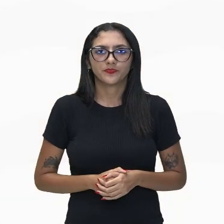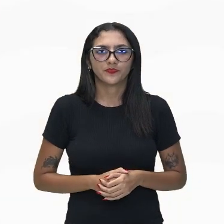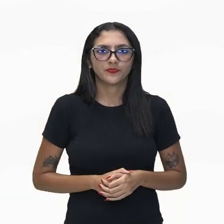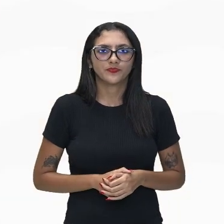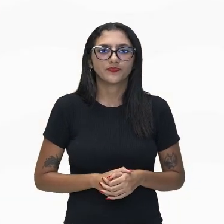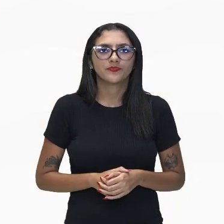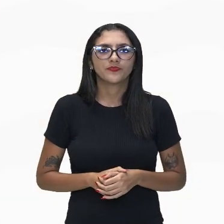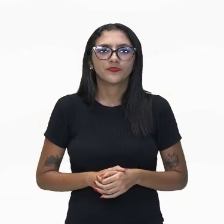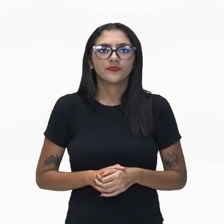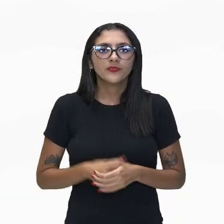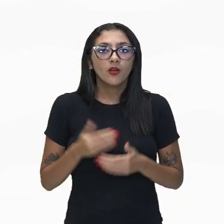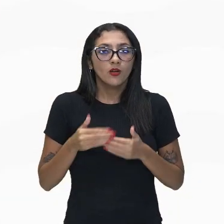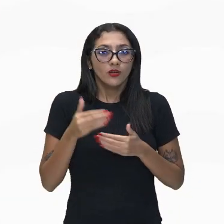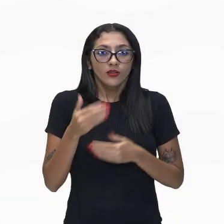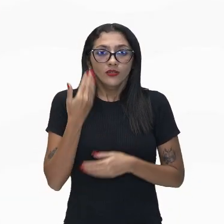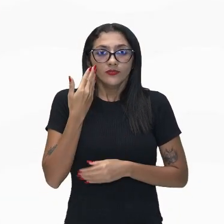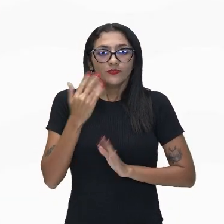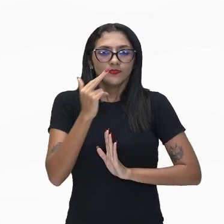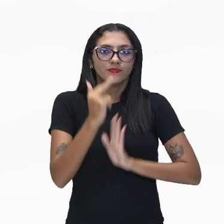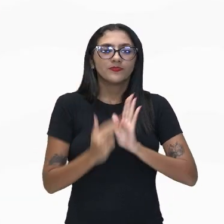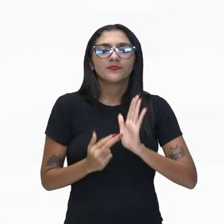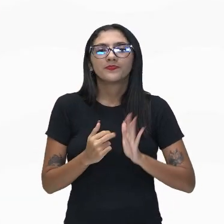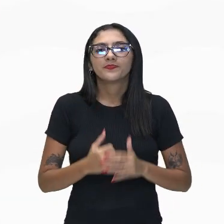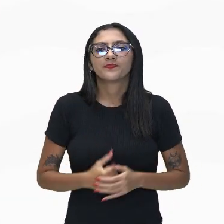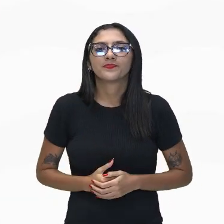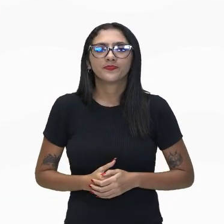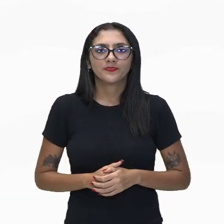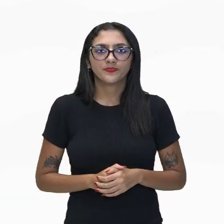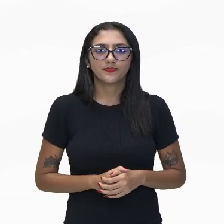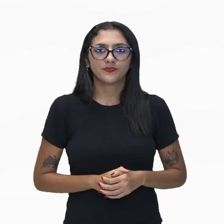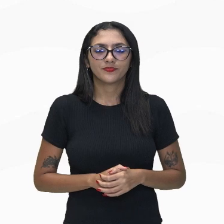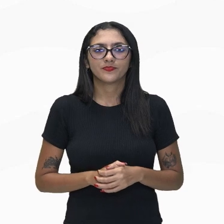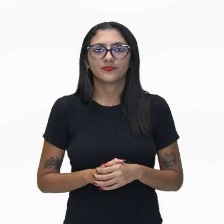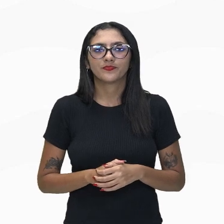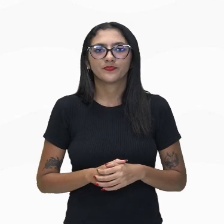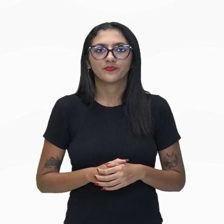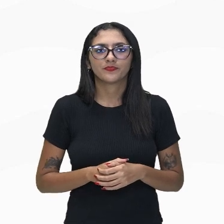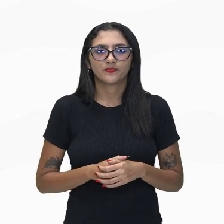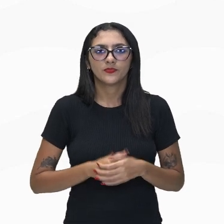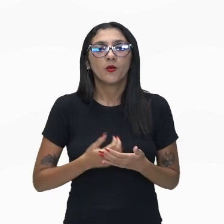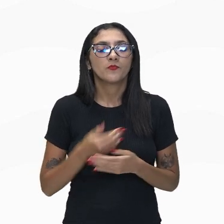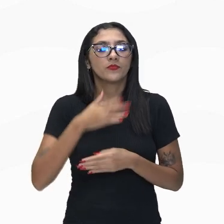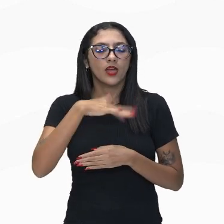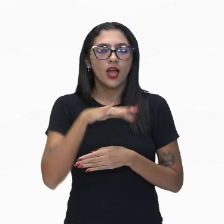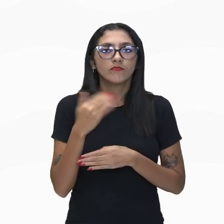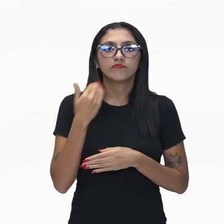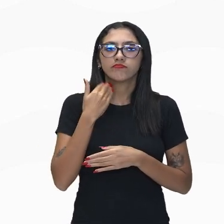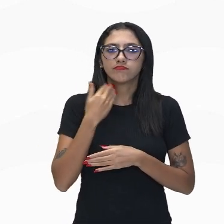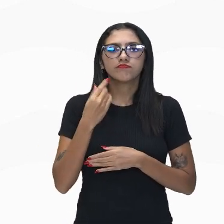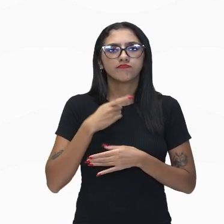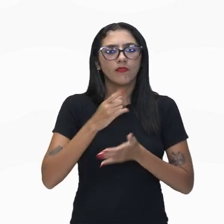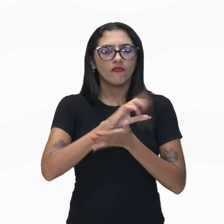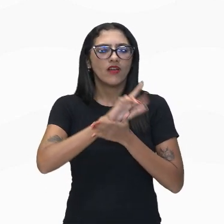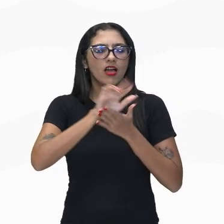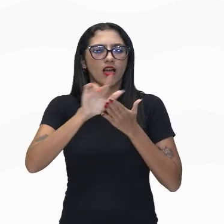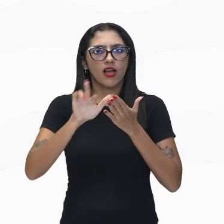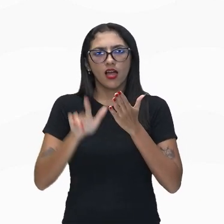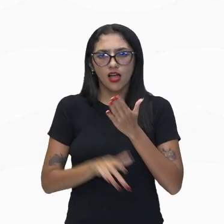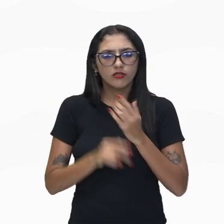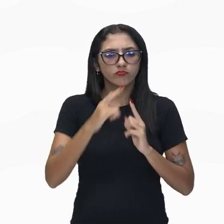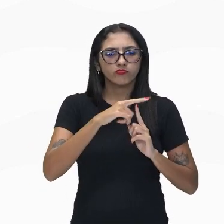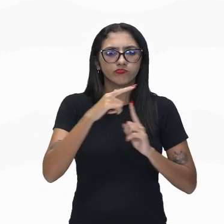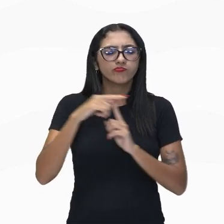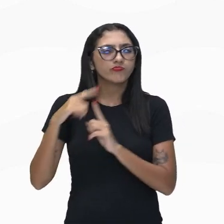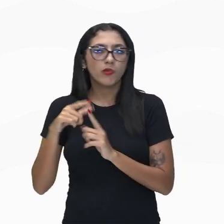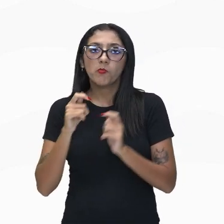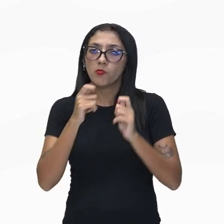lá, continuando. Não por outra razão, o mercado oferece diversas modalidades de